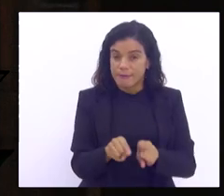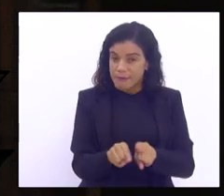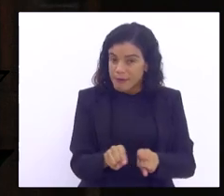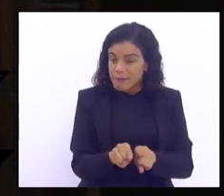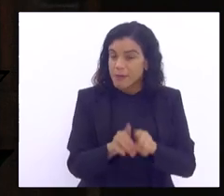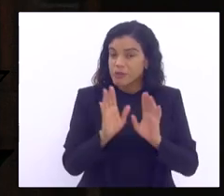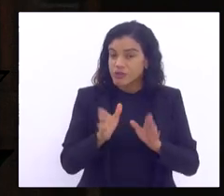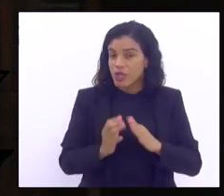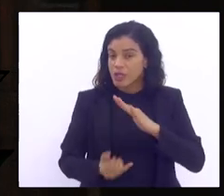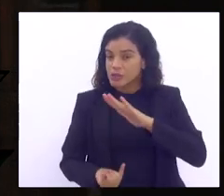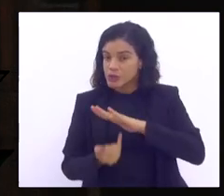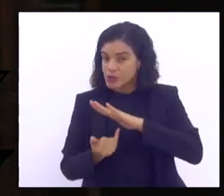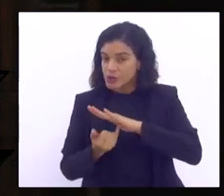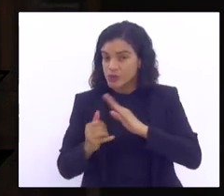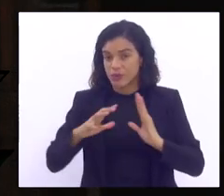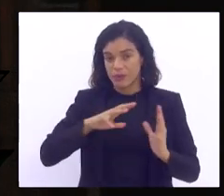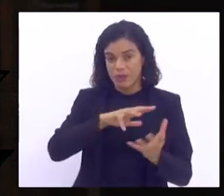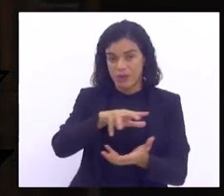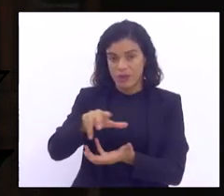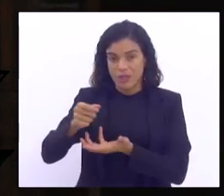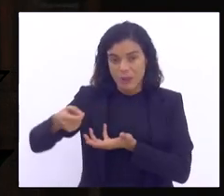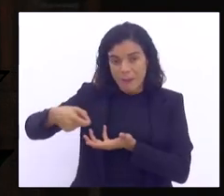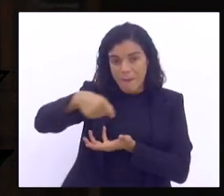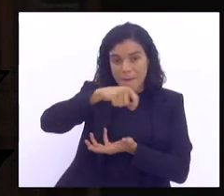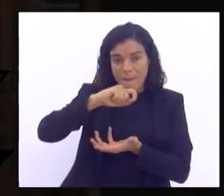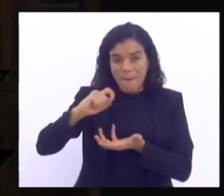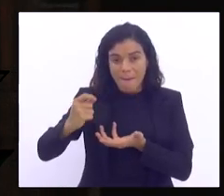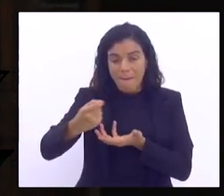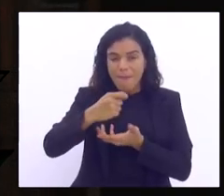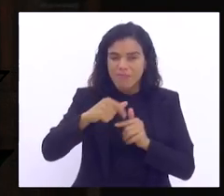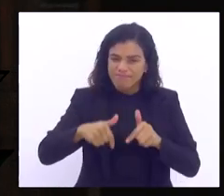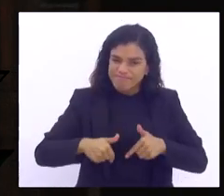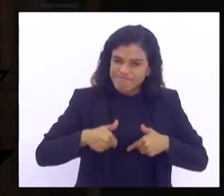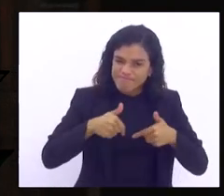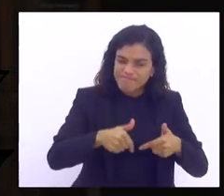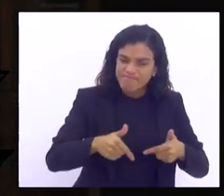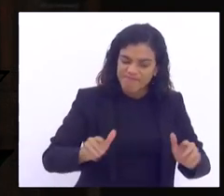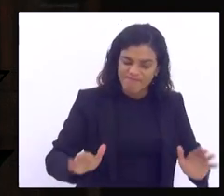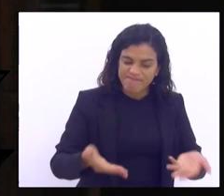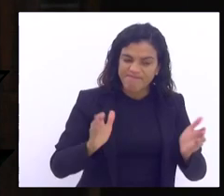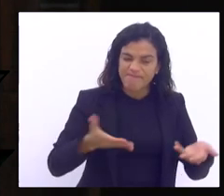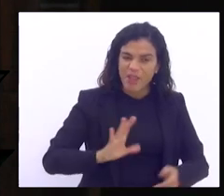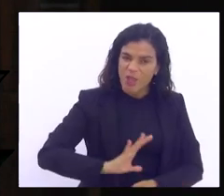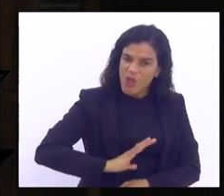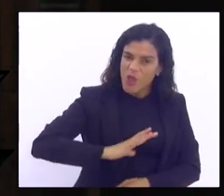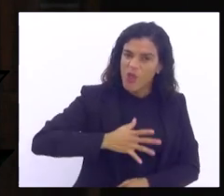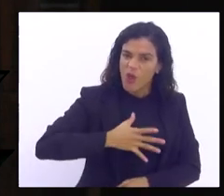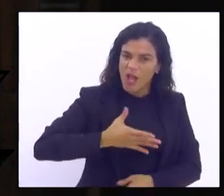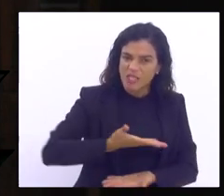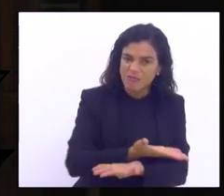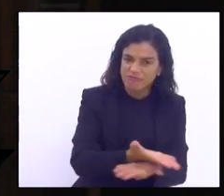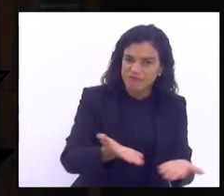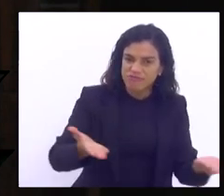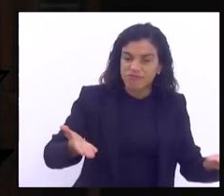implicadas instituições internacionais, empenhadas em encorajar e programar